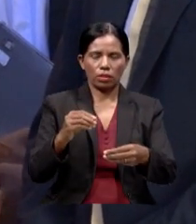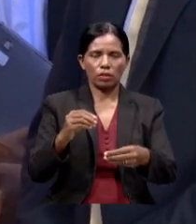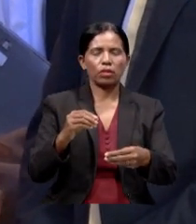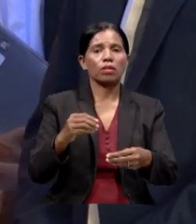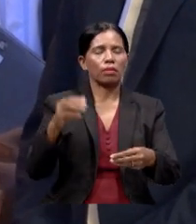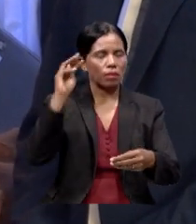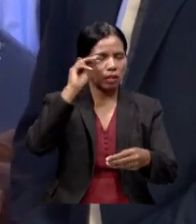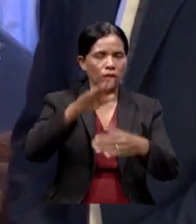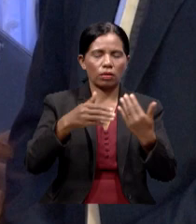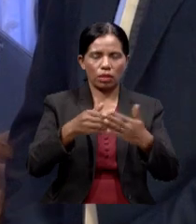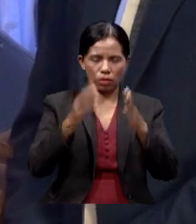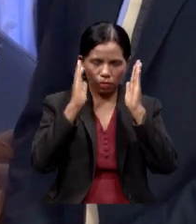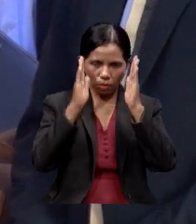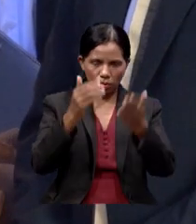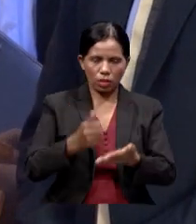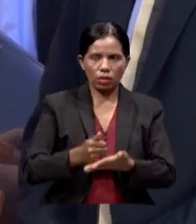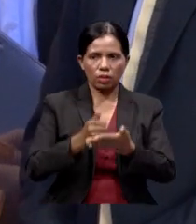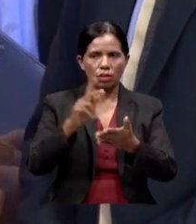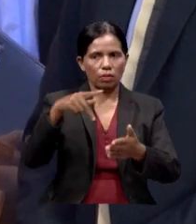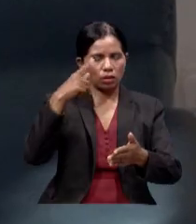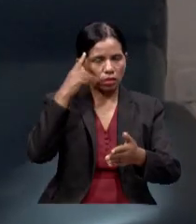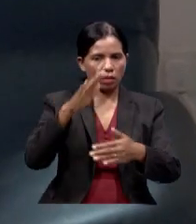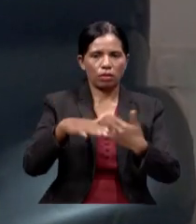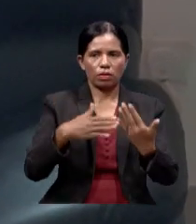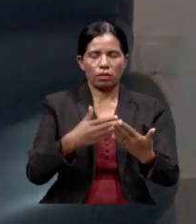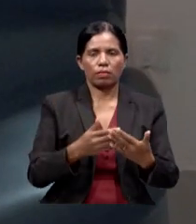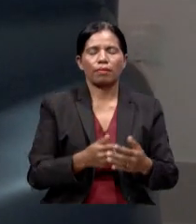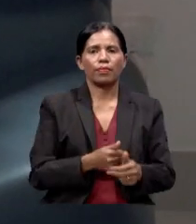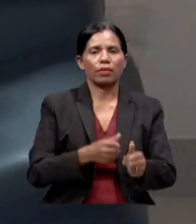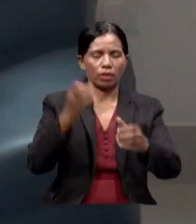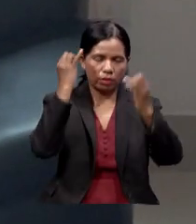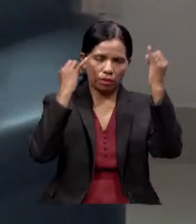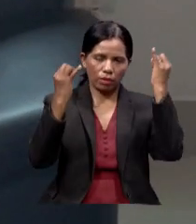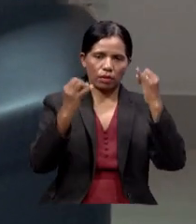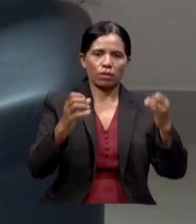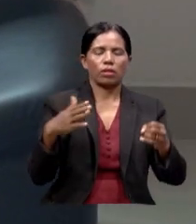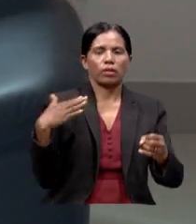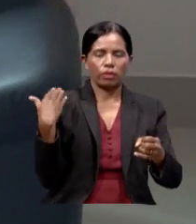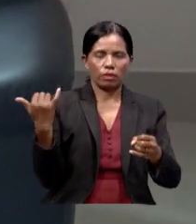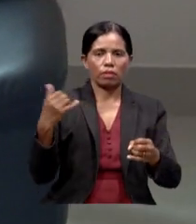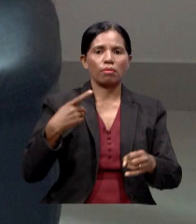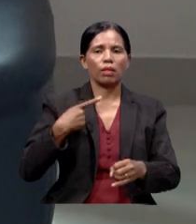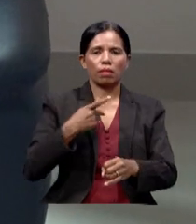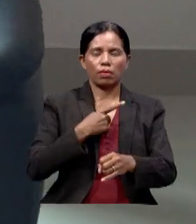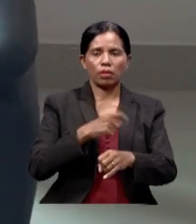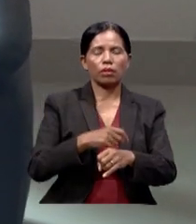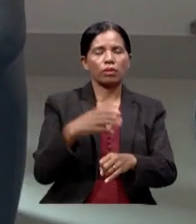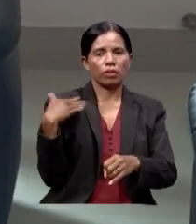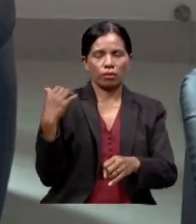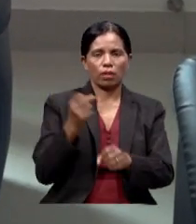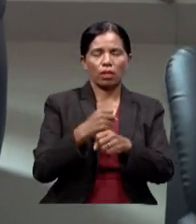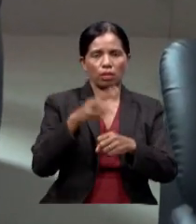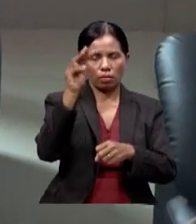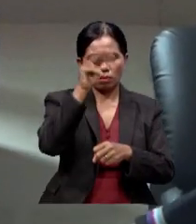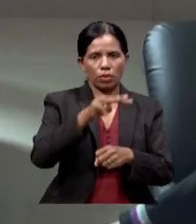se na fatin tal consideração e ser em política sira hotu. Toda informação antes né, juventude e parlamento foi ensaio halau ona